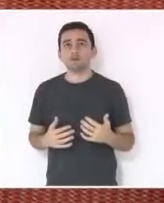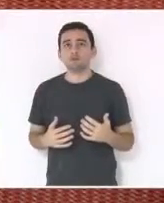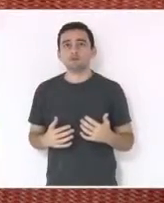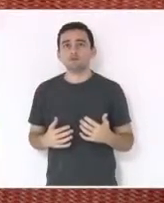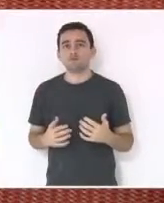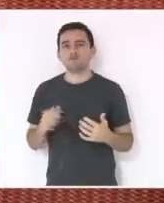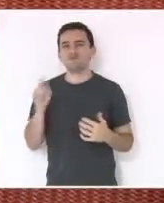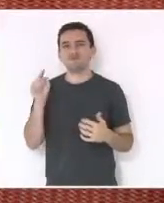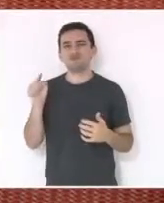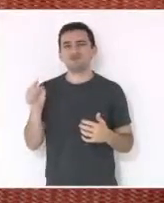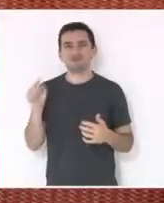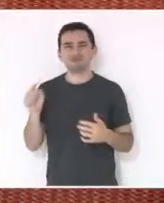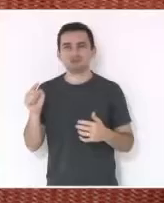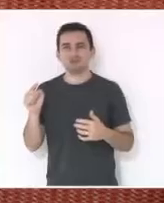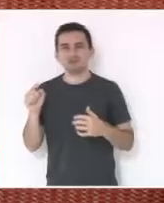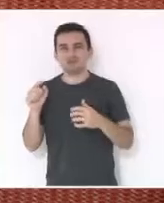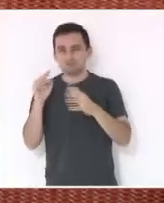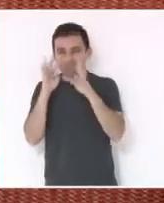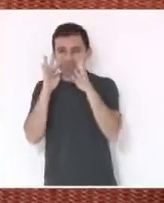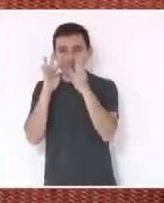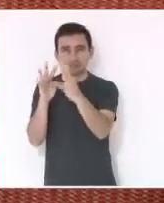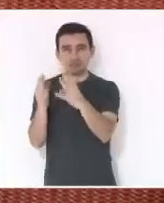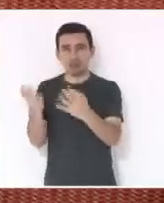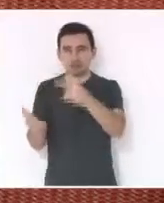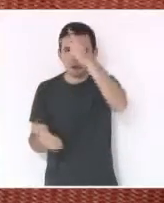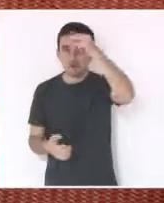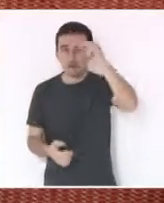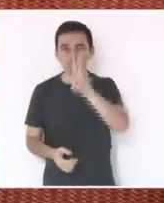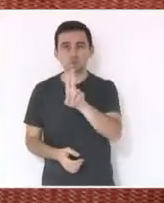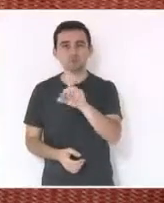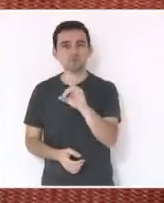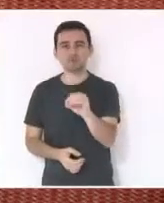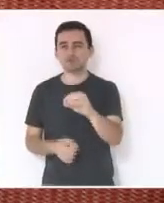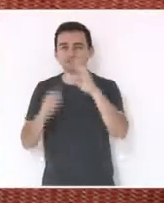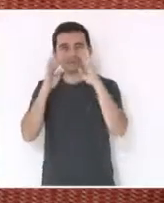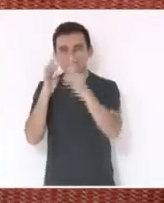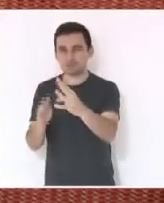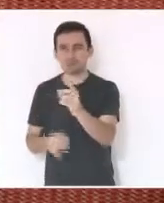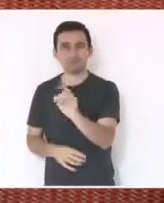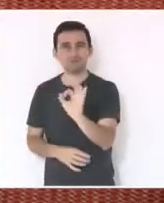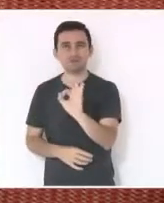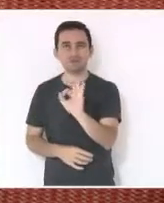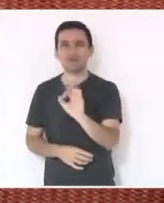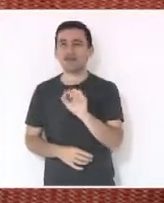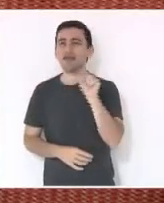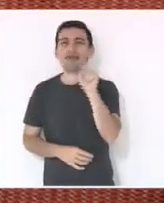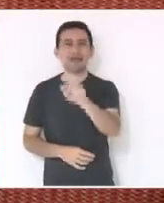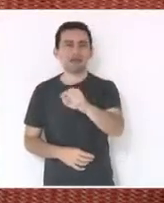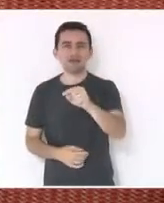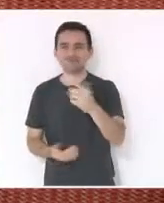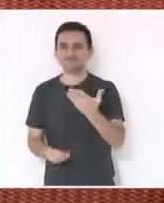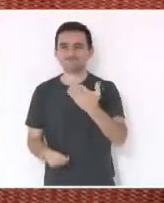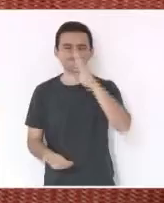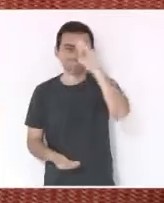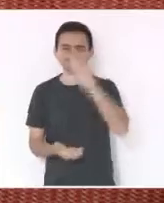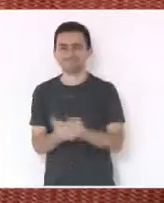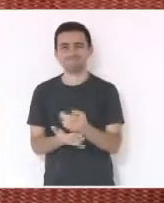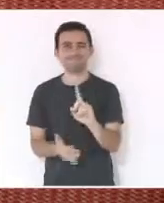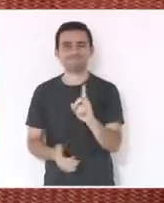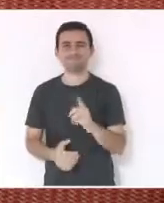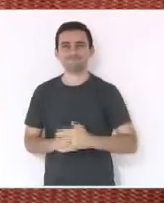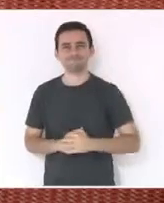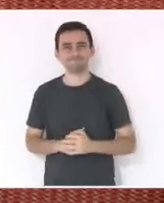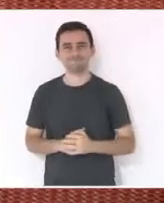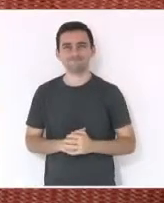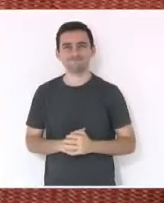bola o que o prefeito tudo tá falando de bola ele está totalmente desacreditado não se preocupa com o